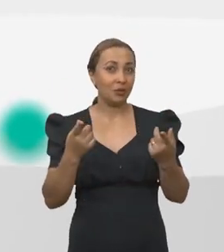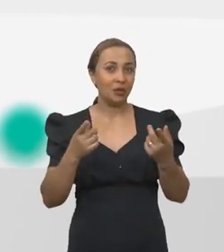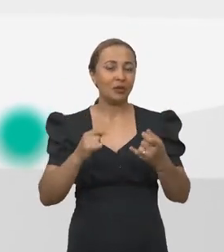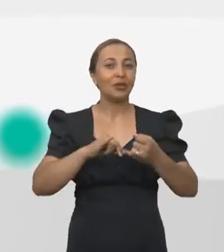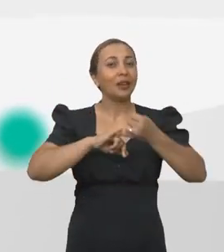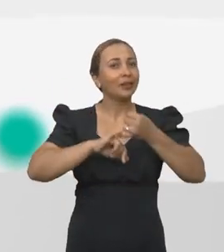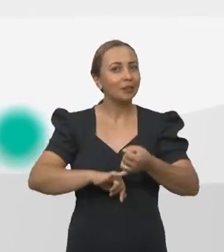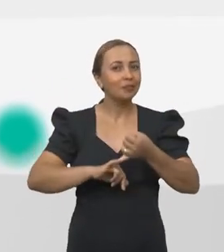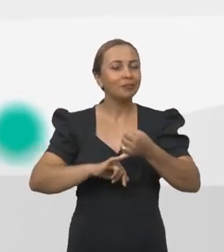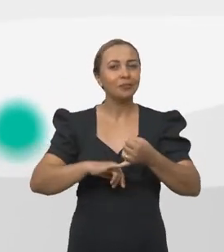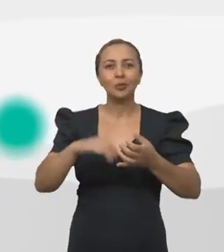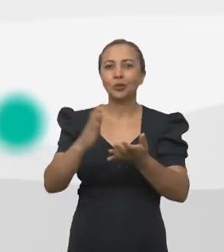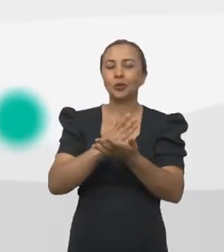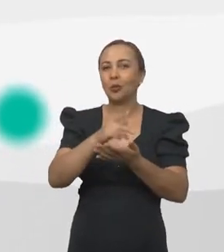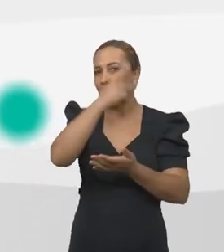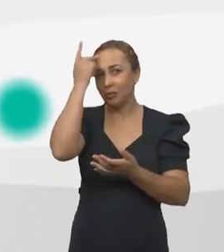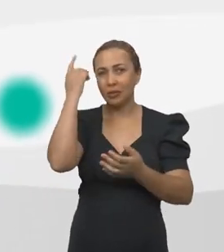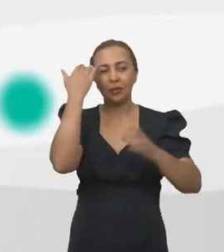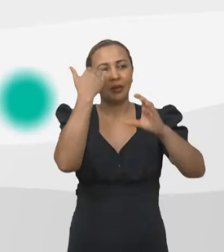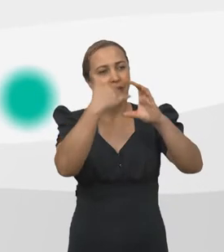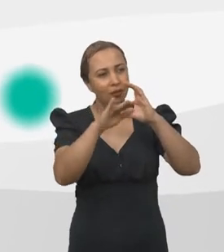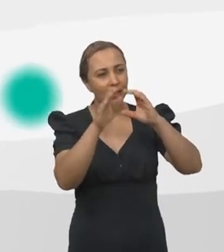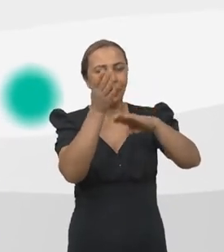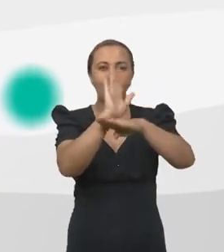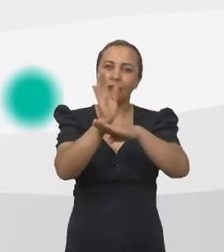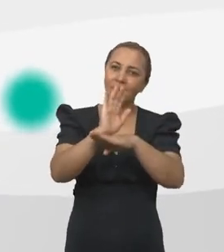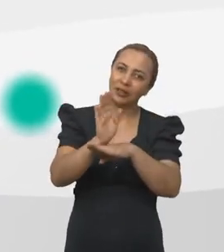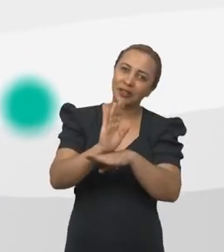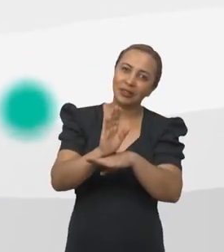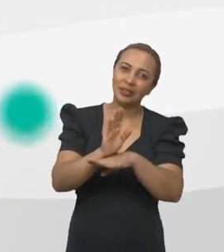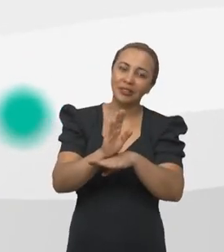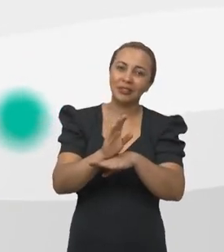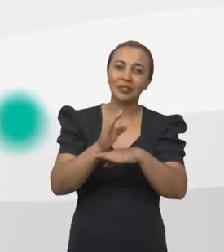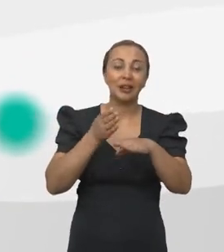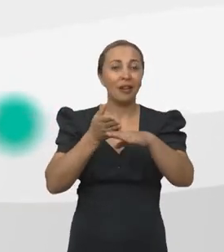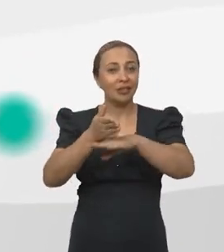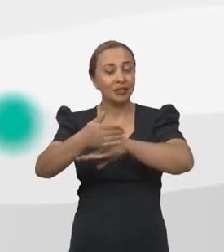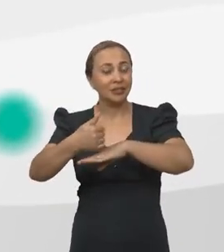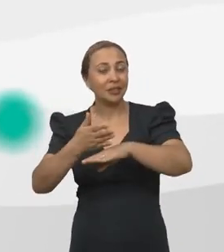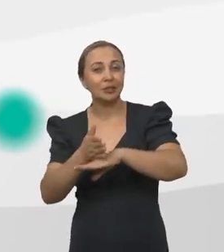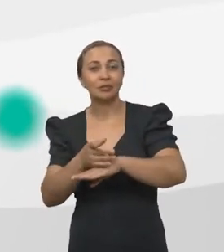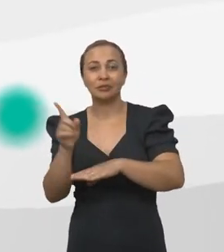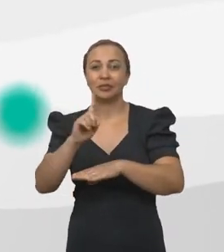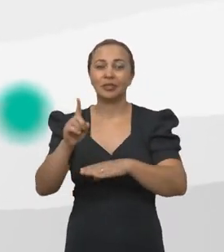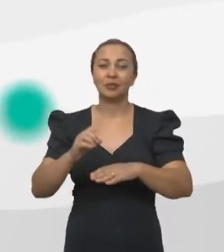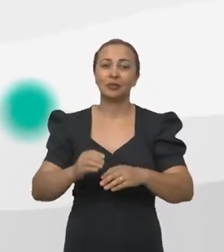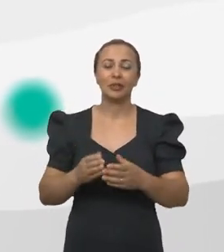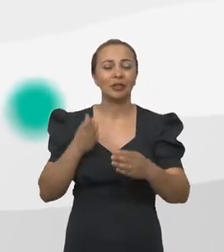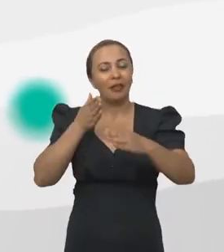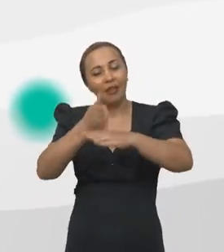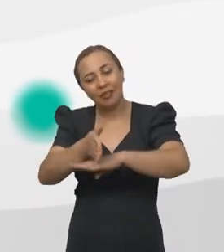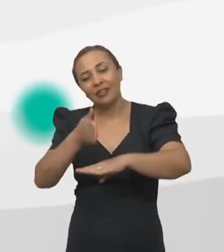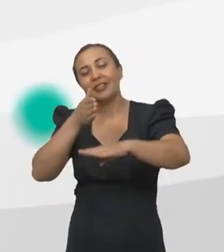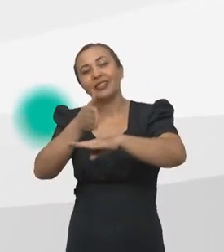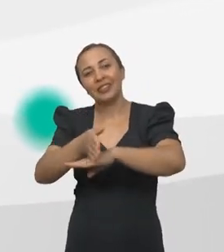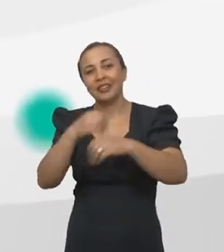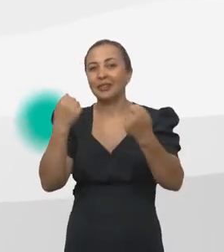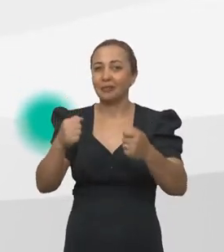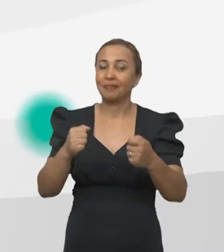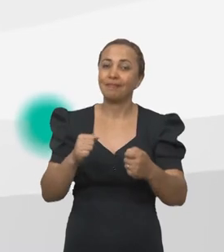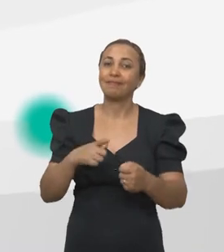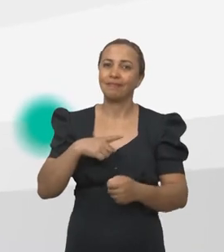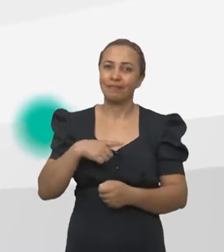falar quando você fica dependendo de alguém enviar um vídeo para você seu assessor ele não foi aquela pessoa tão